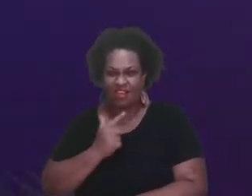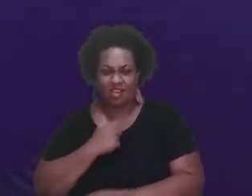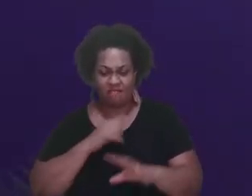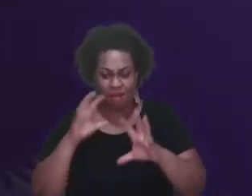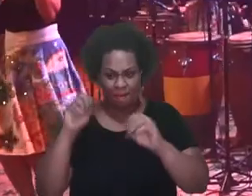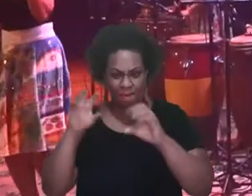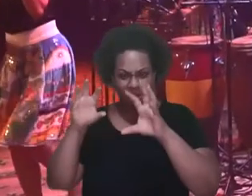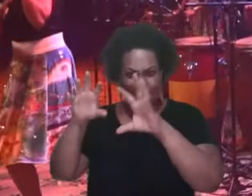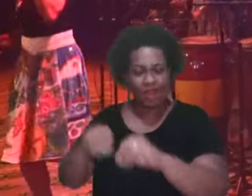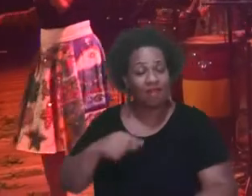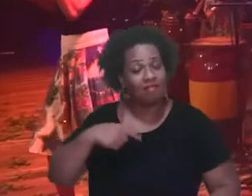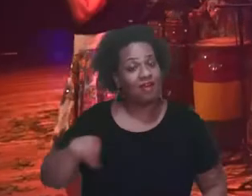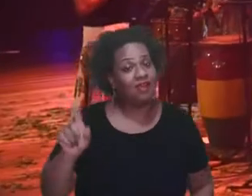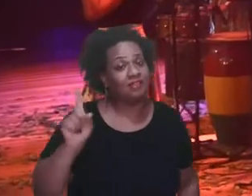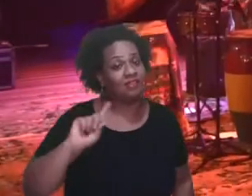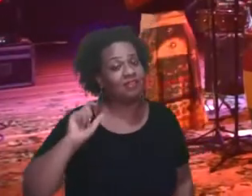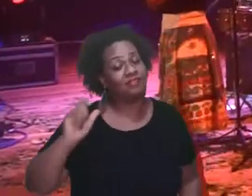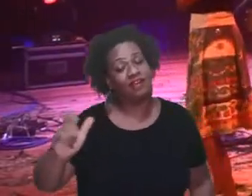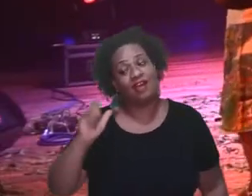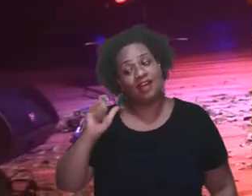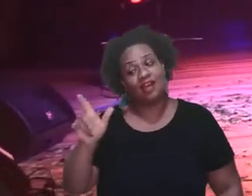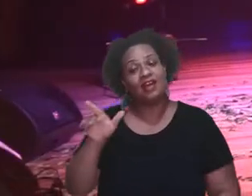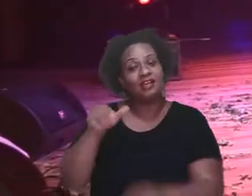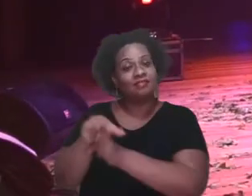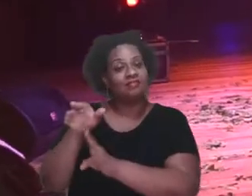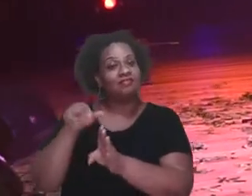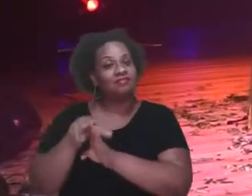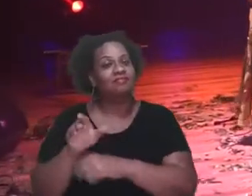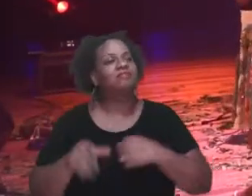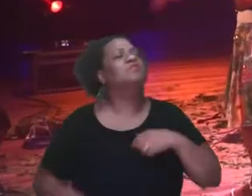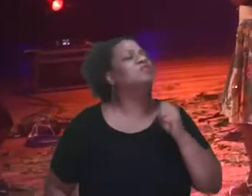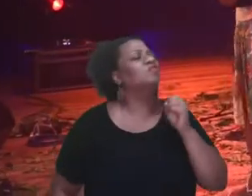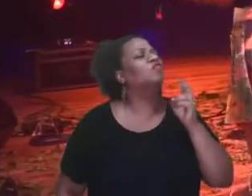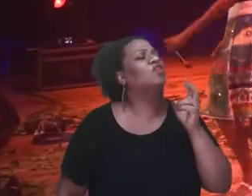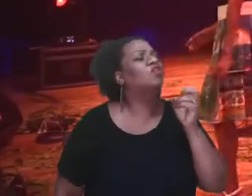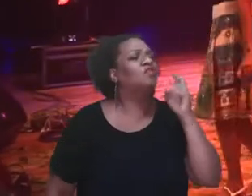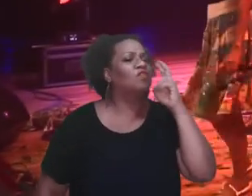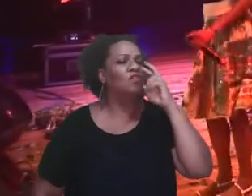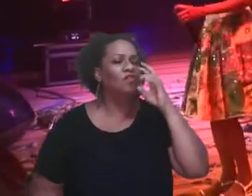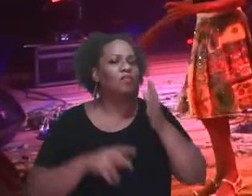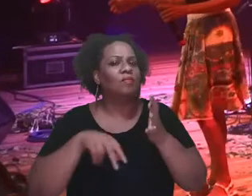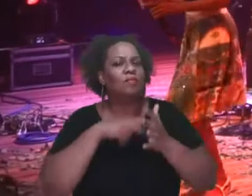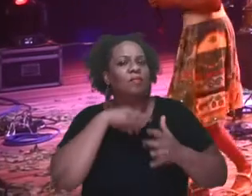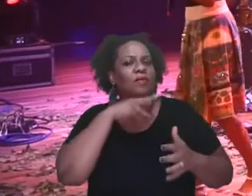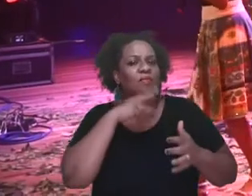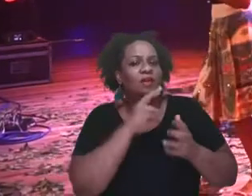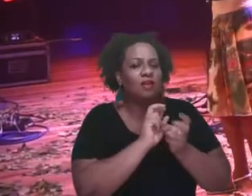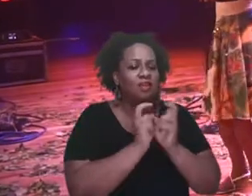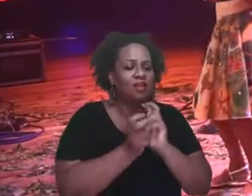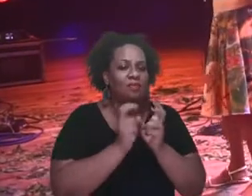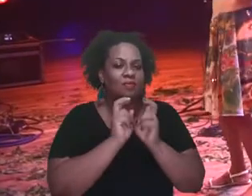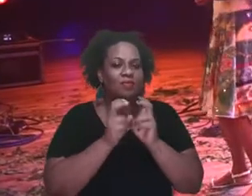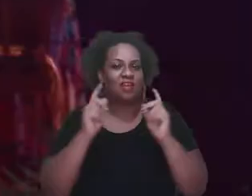te pegar não vá não vá não vá Faria não vai dar um varal para não ficar com ela